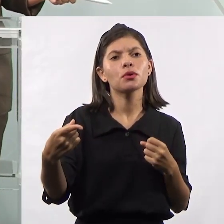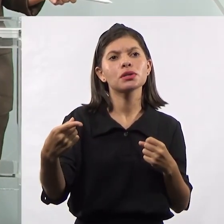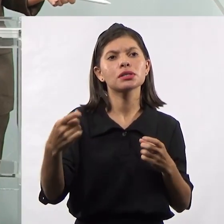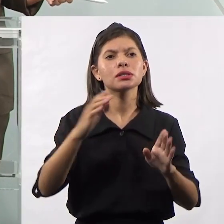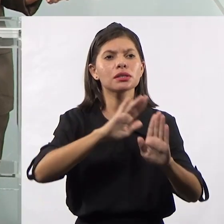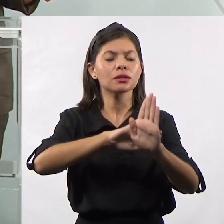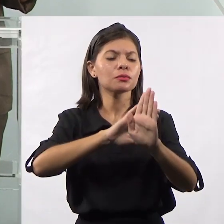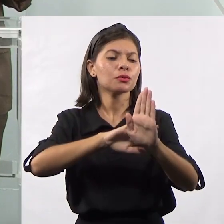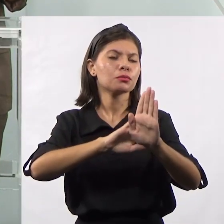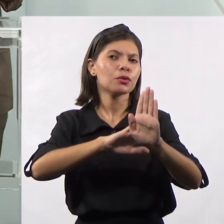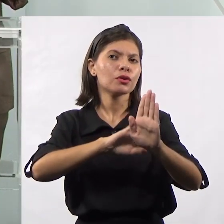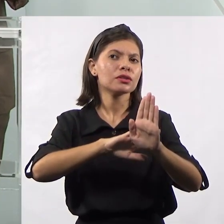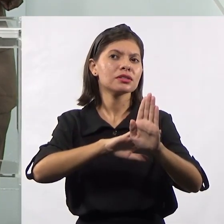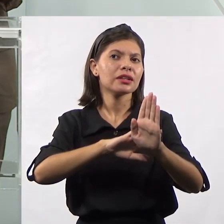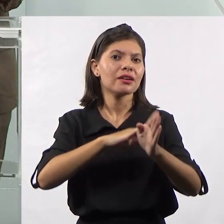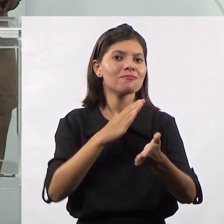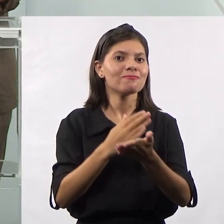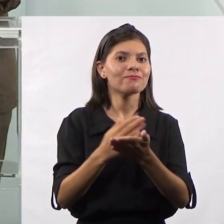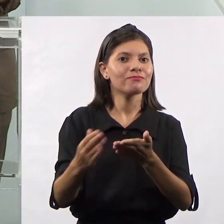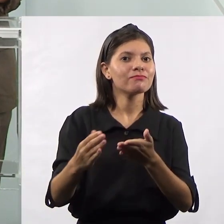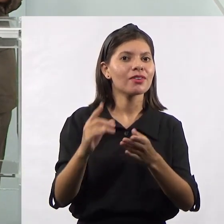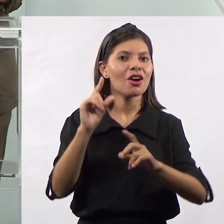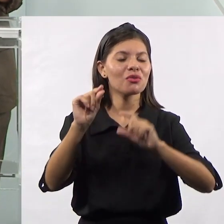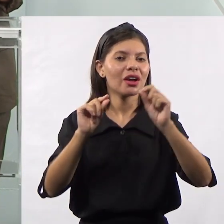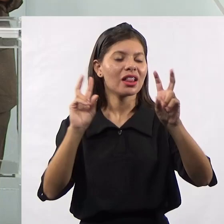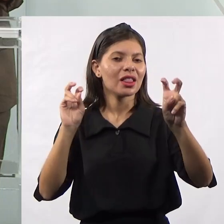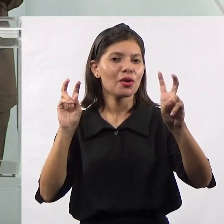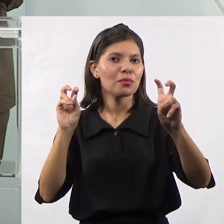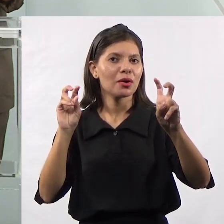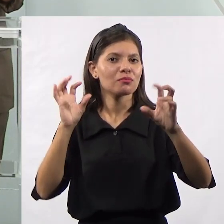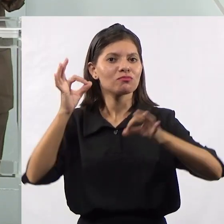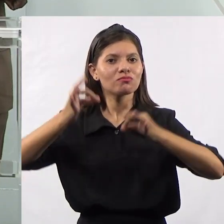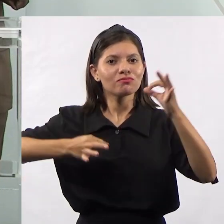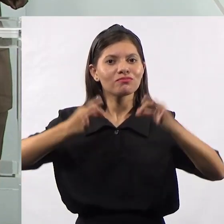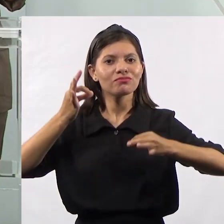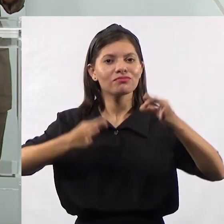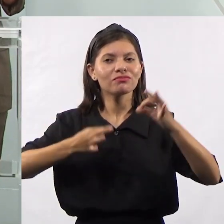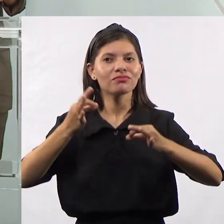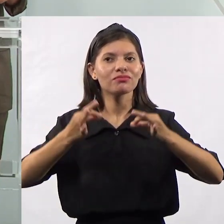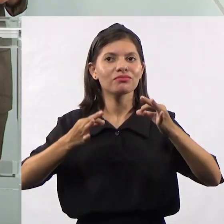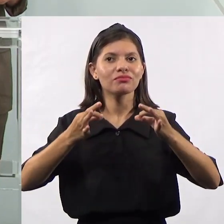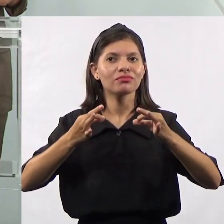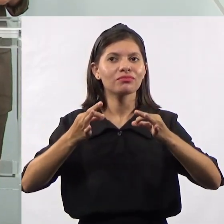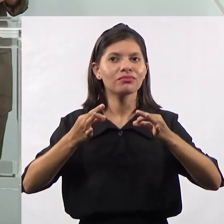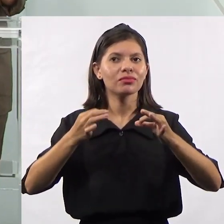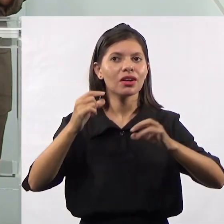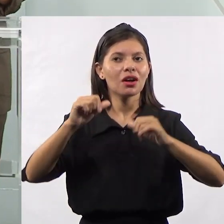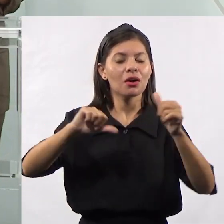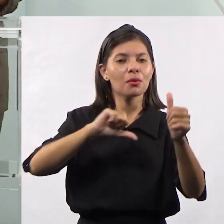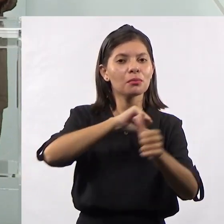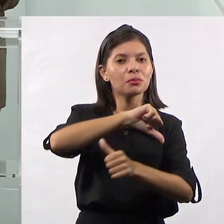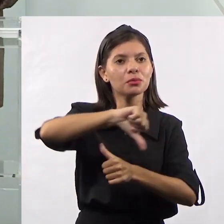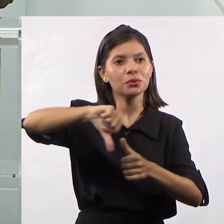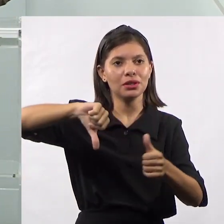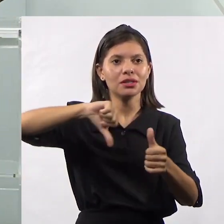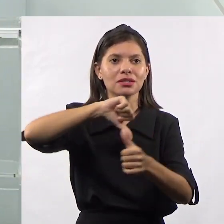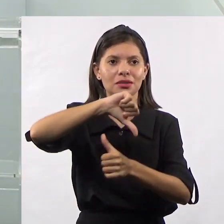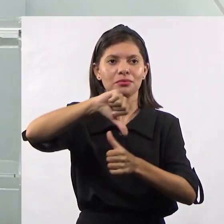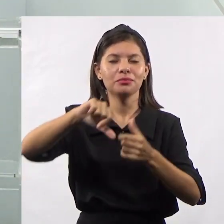propostas e lances, a gente já vai pro julgamento. E aqui a gente, então, pode dizer que houve uma